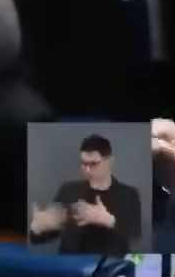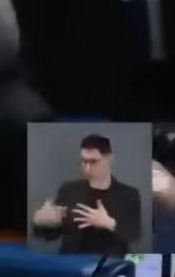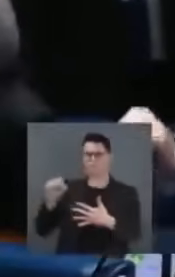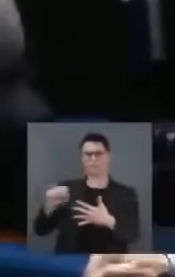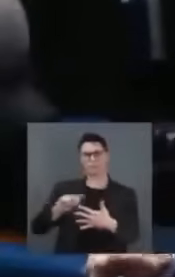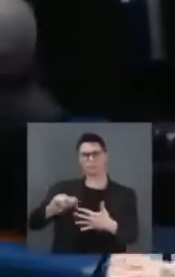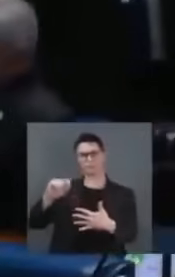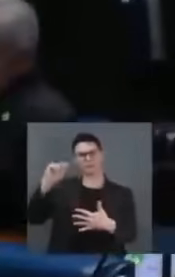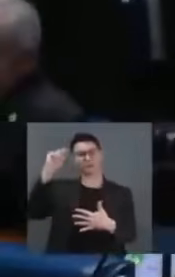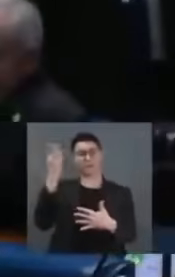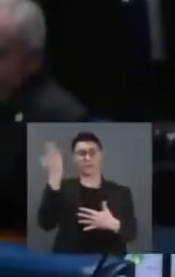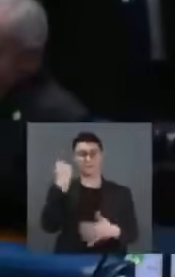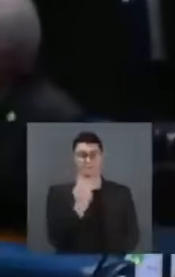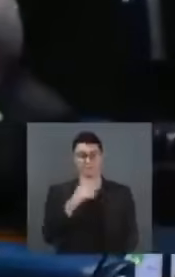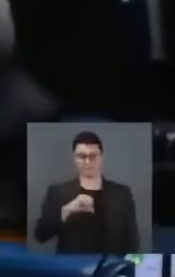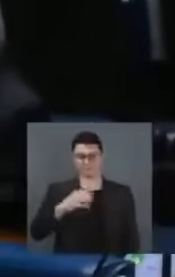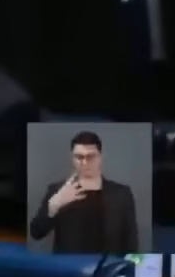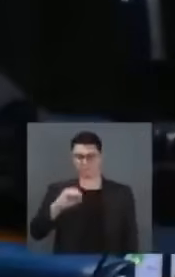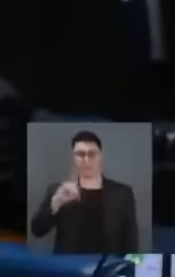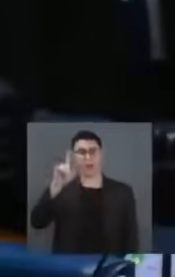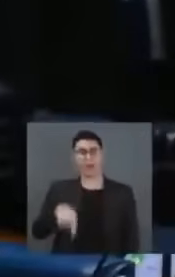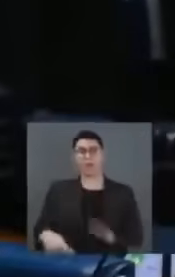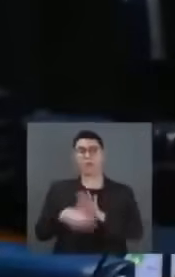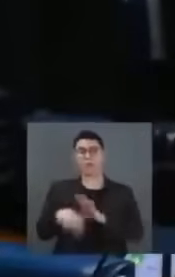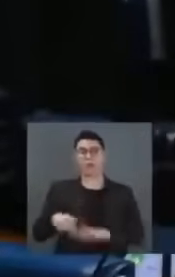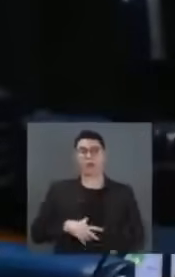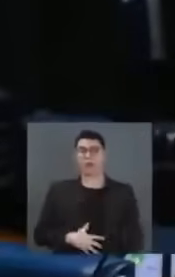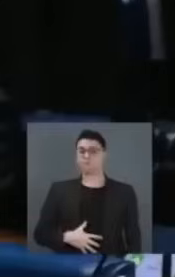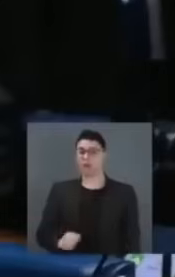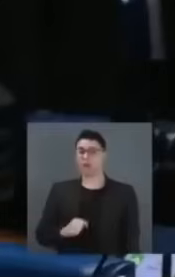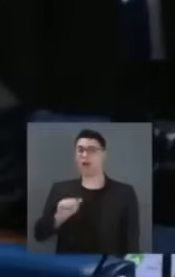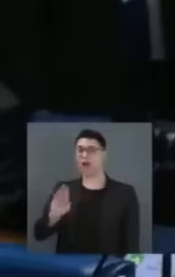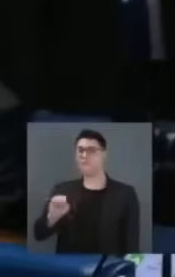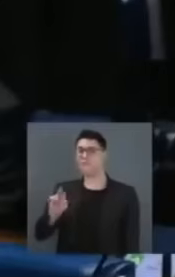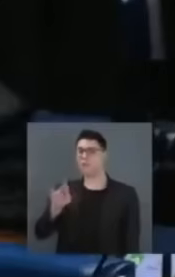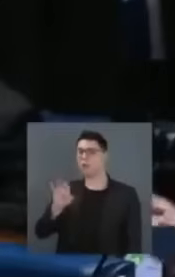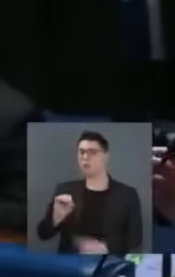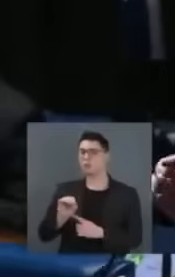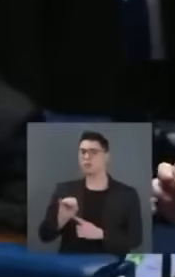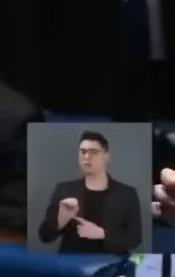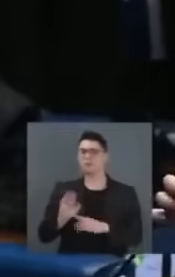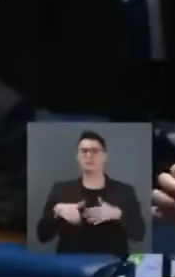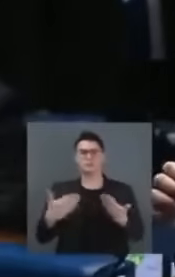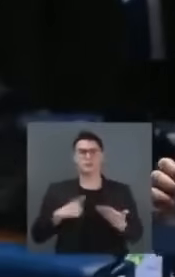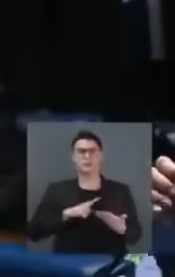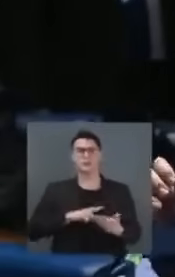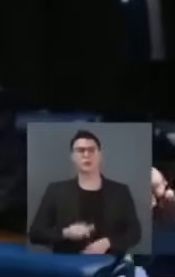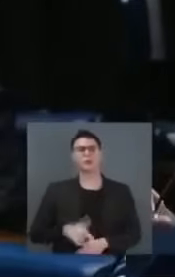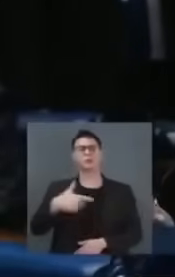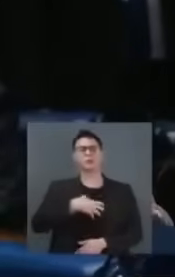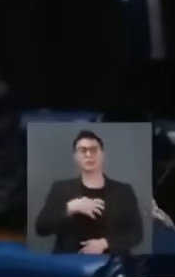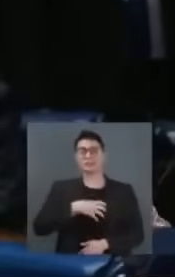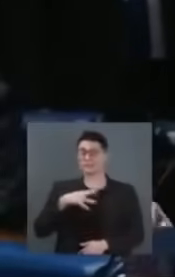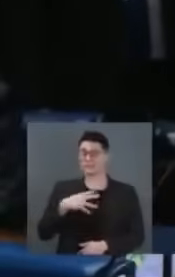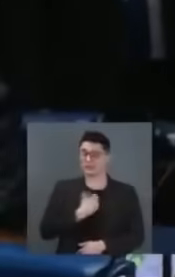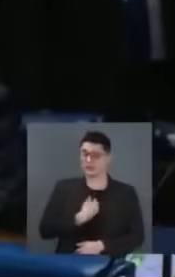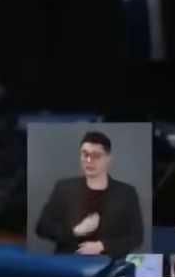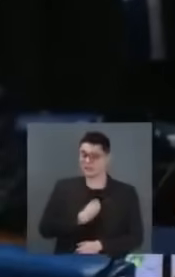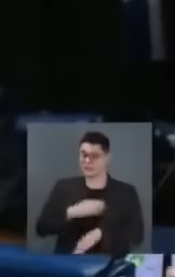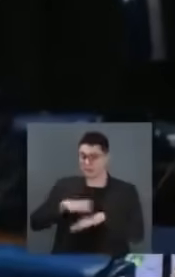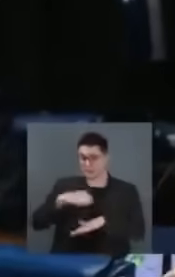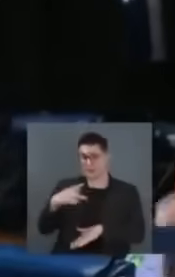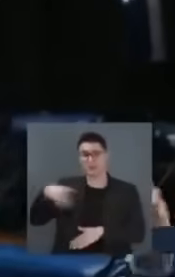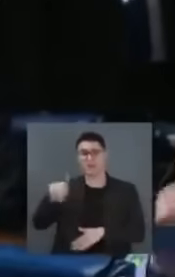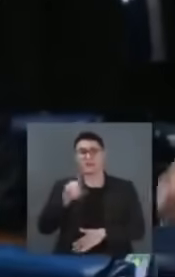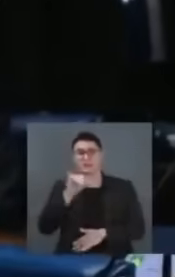desde 1940, são 3 as hipóteses do chamado aborto legal, a anencefalia, quando não há outro meio para salvar a vida da gestante, e nos casos